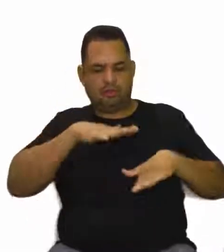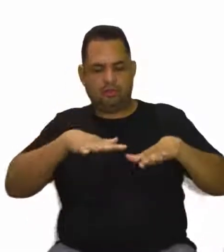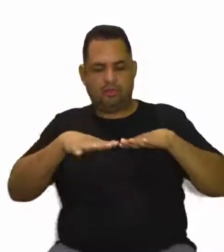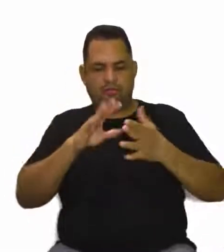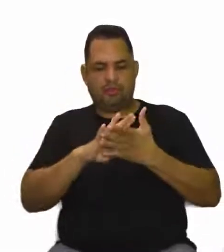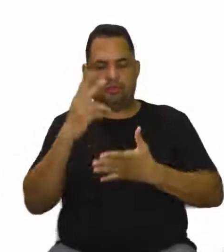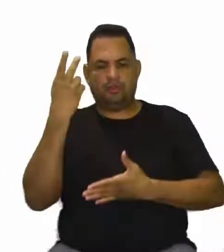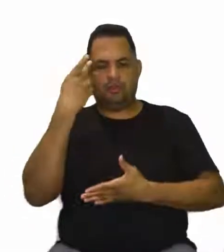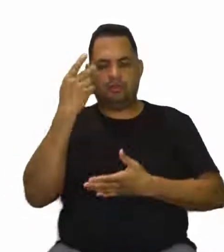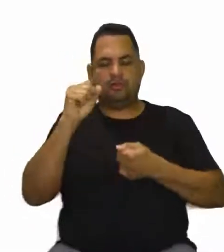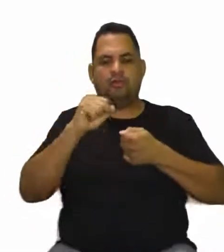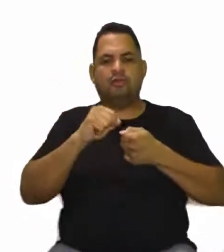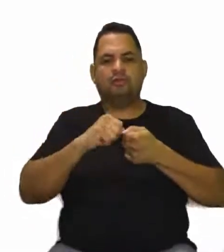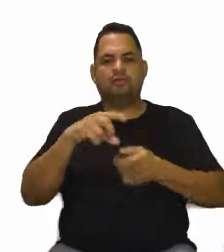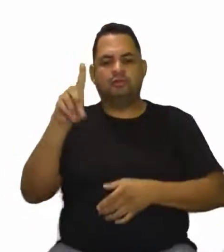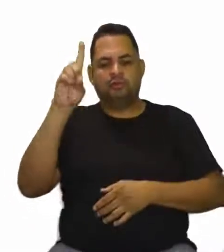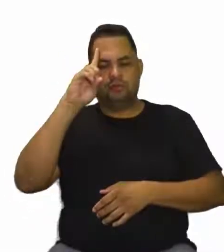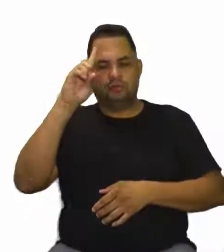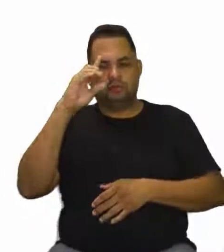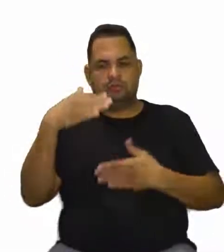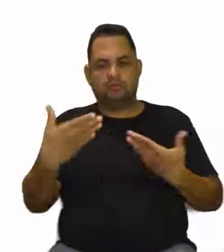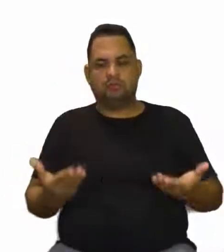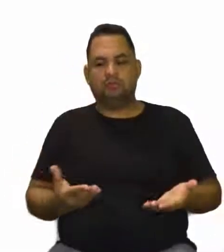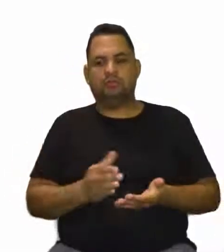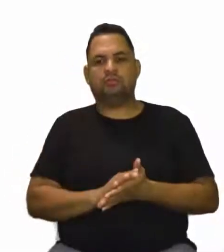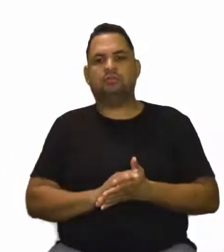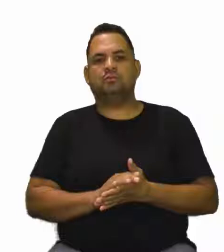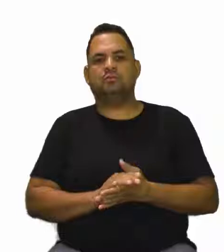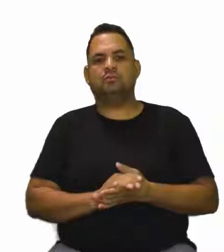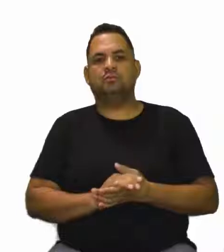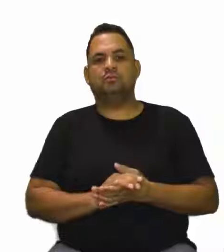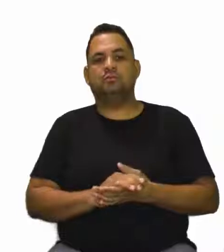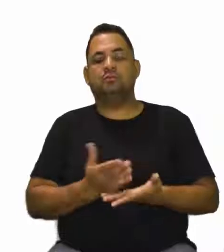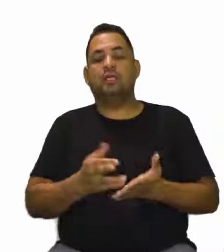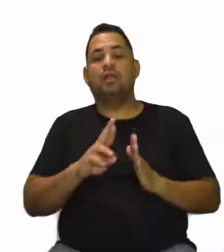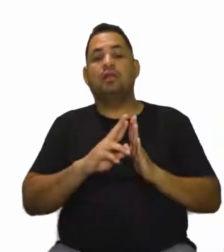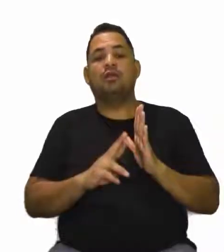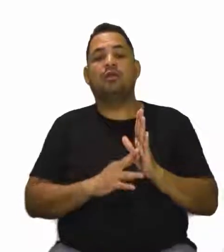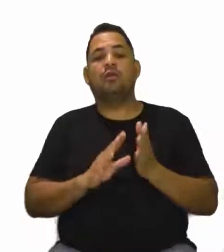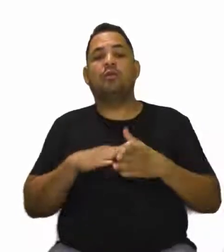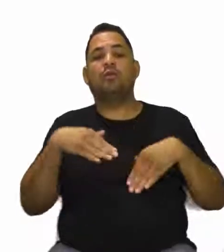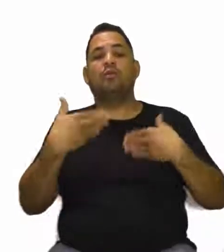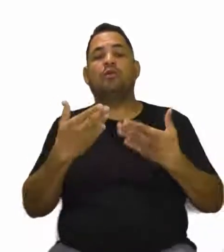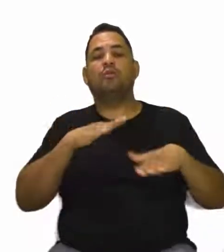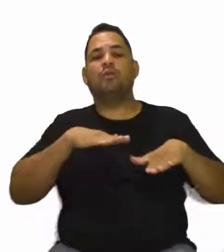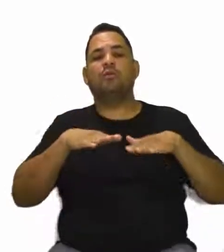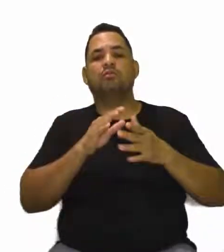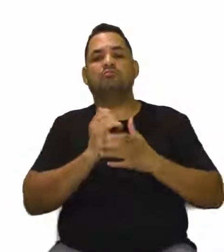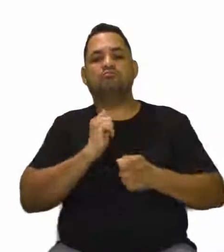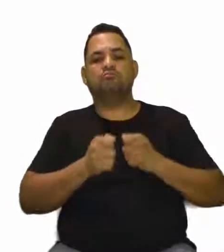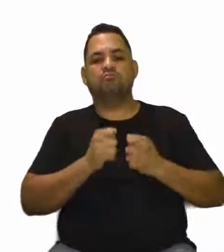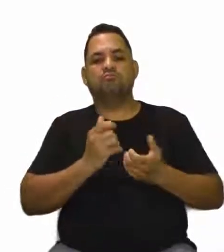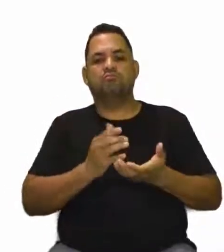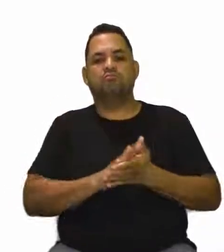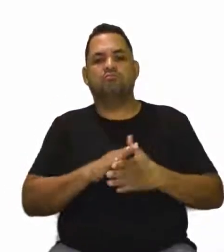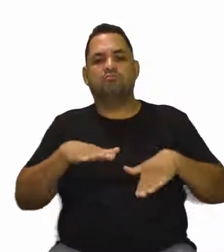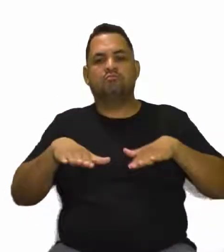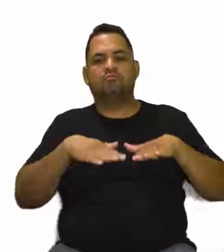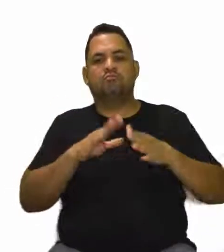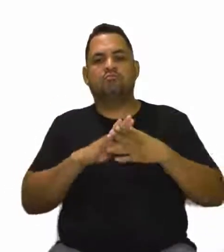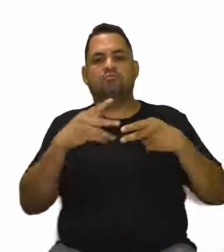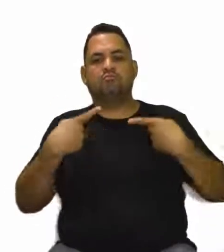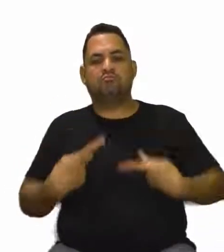movimento natural, o que eu faço no meu cotidiano. Então, via de regra, o que seria o movimento funcional? São